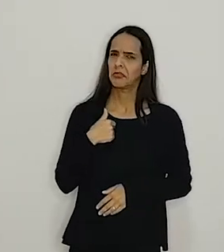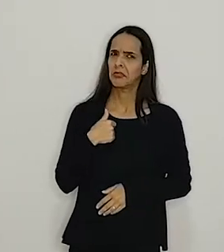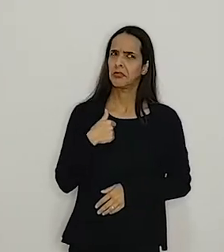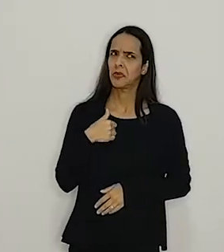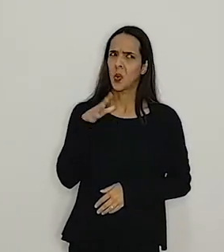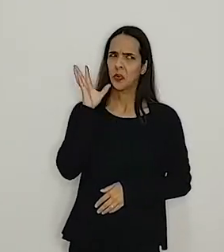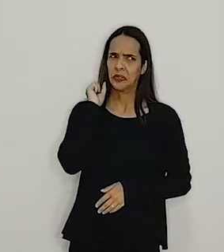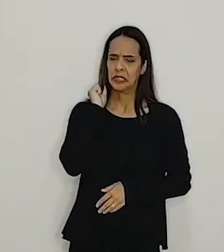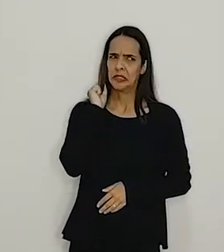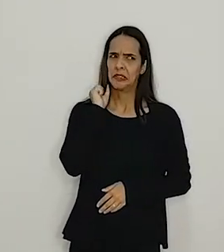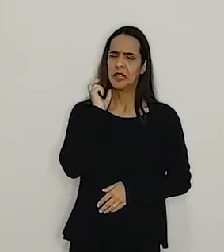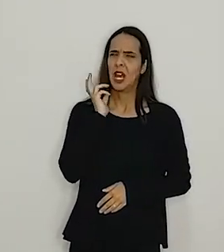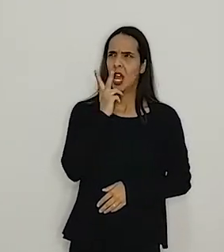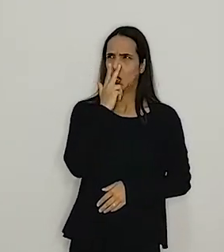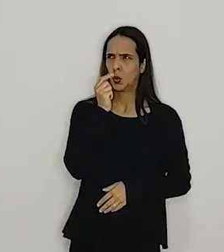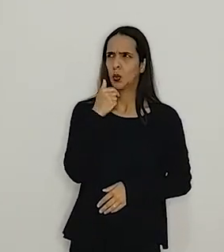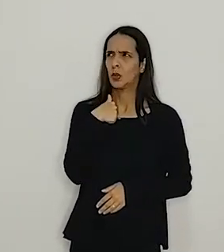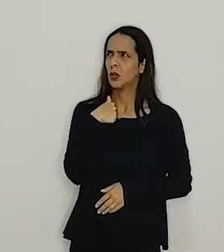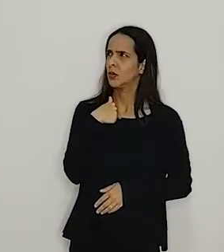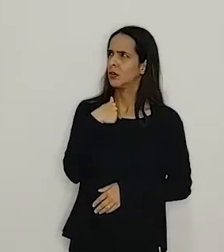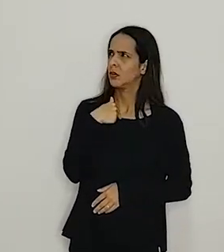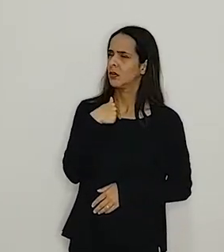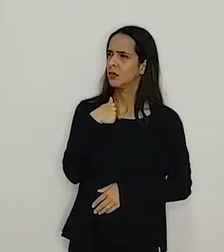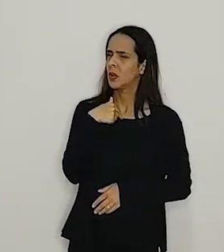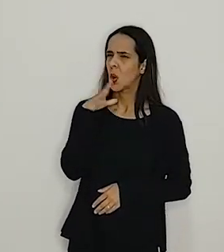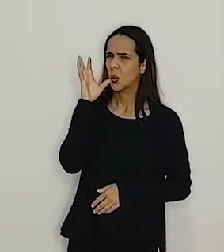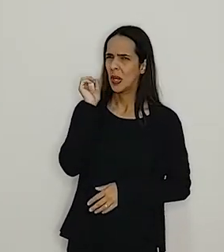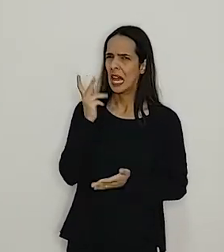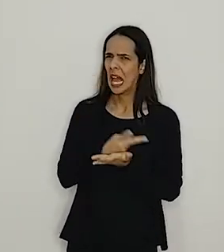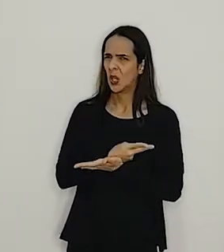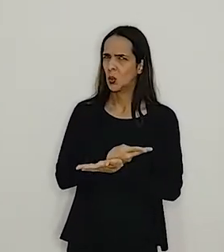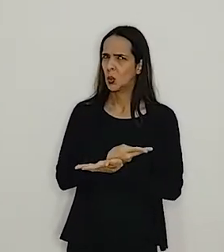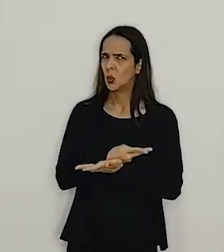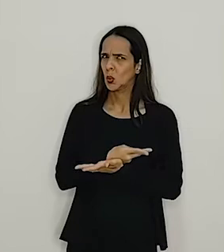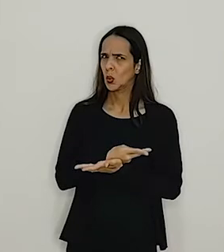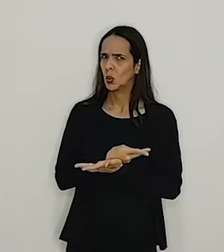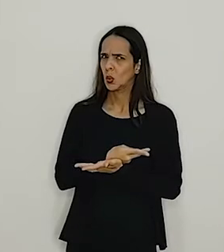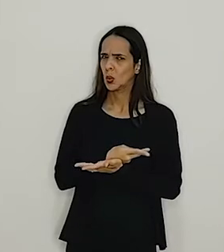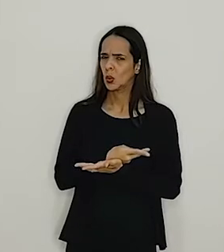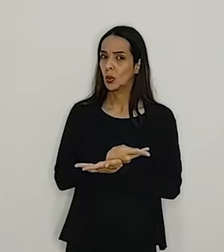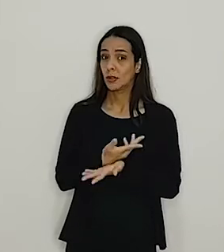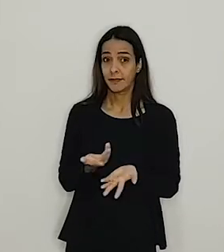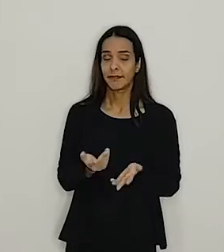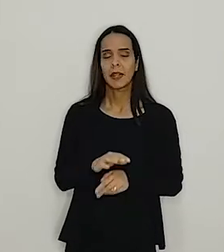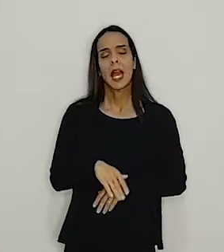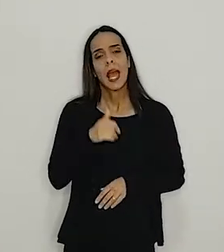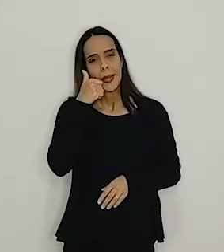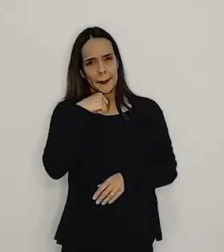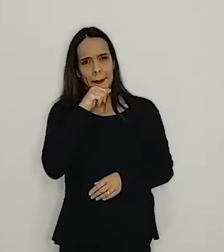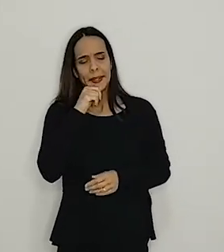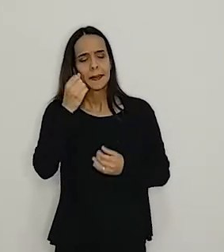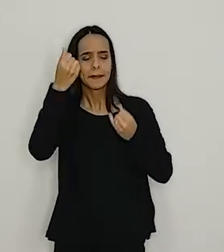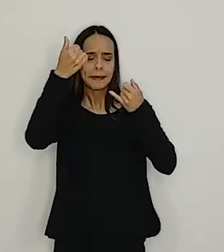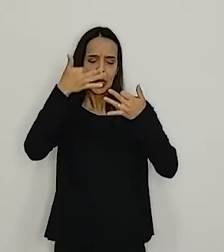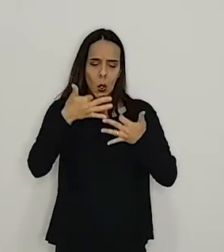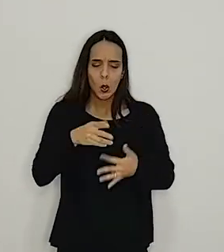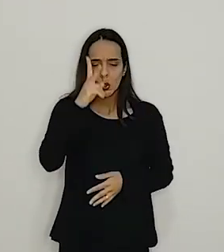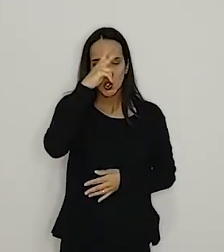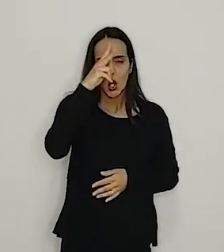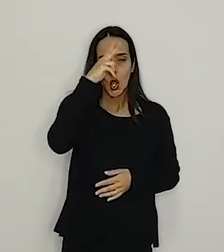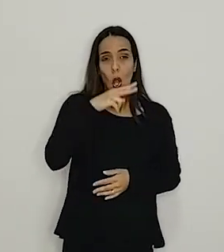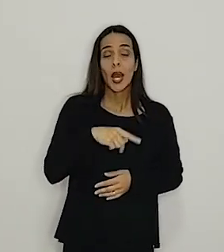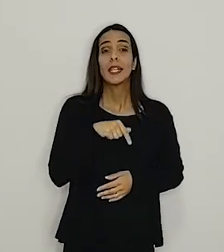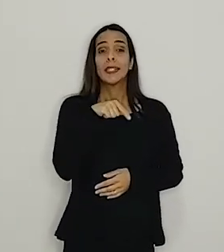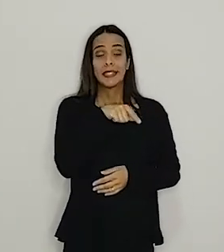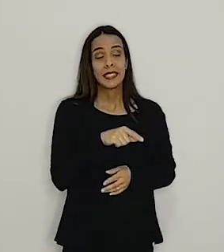Quando eu escutei aquilo, eu falei: acho que eu estou escutando errado. E aí ela foi me contar a